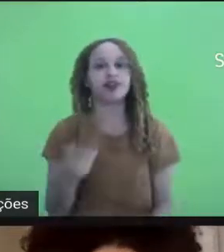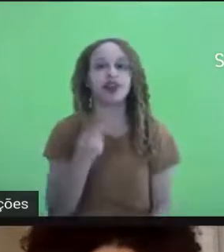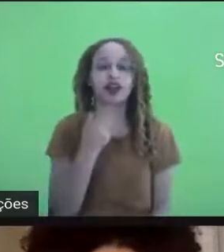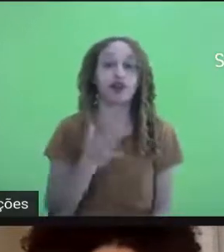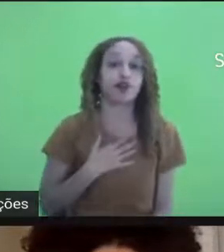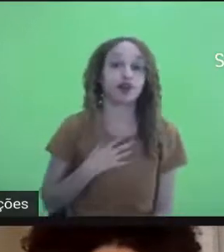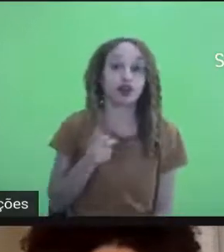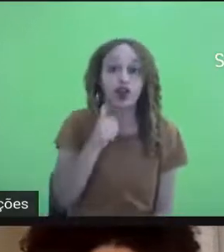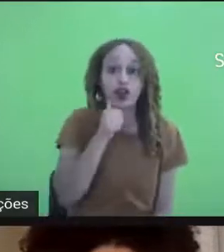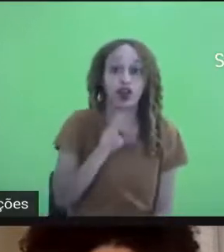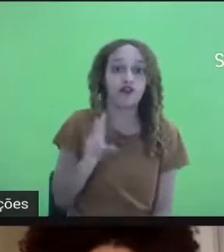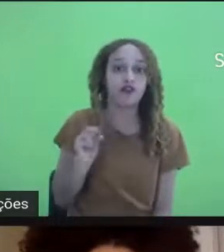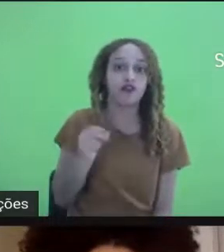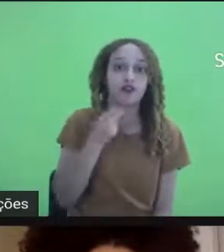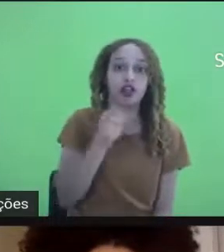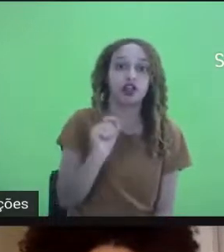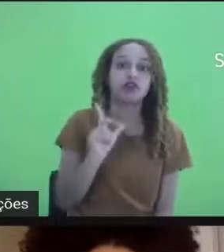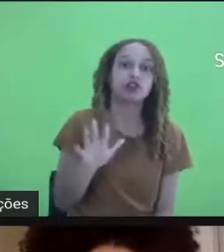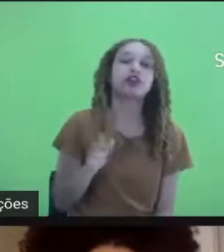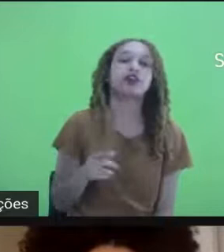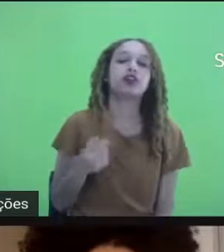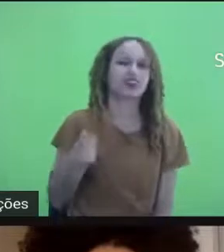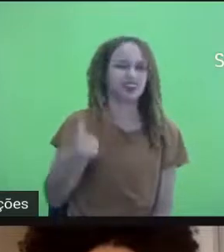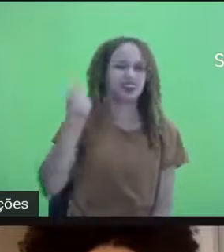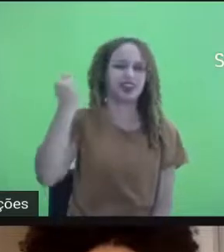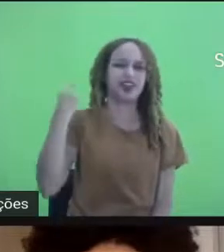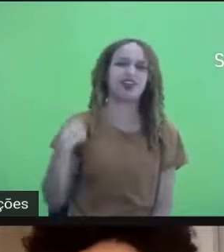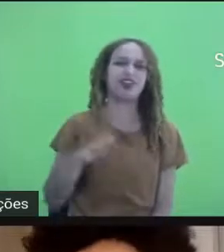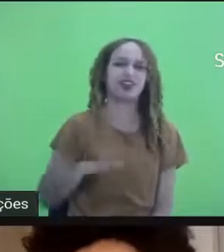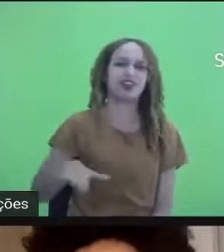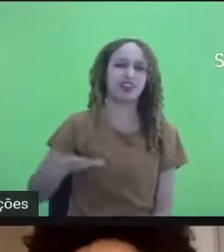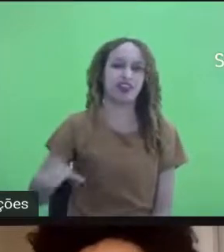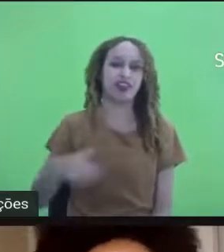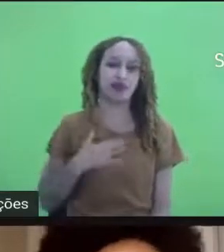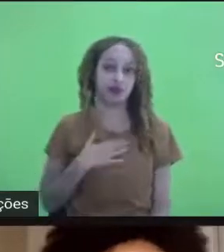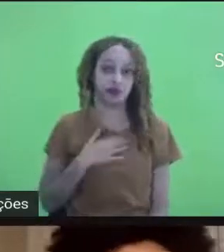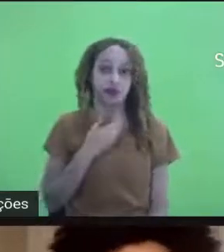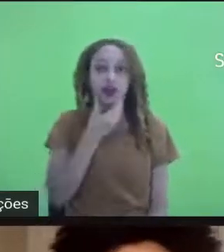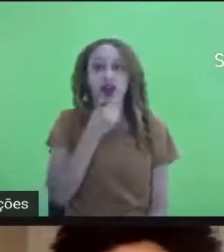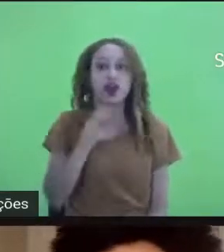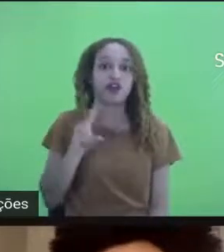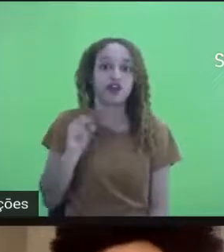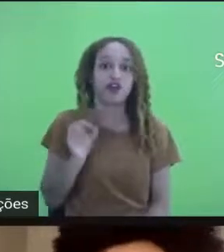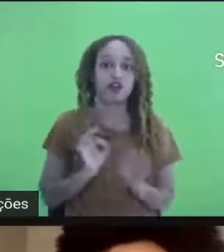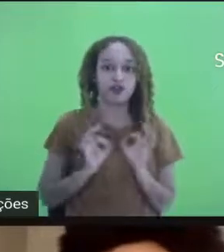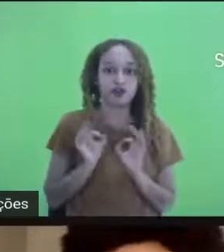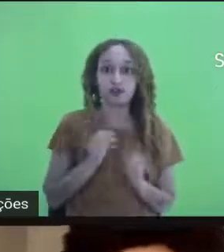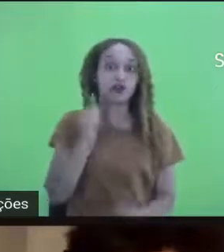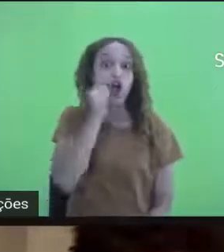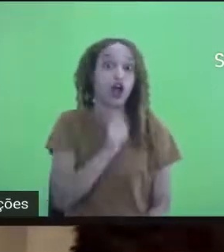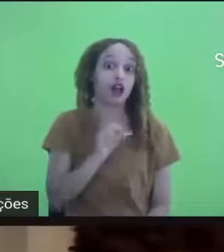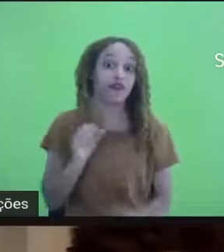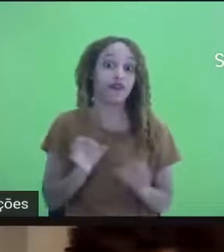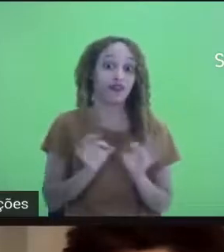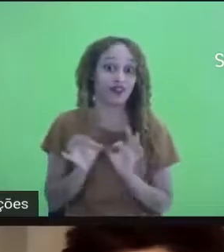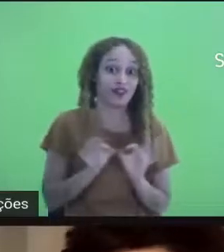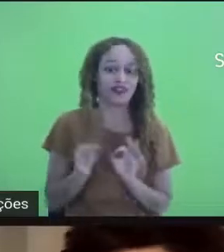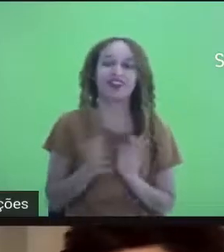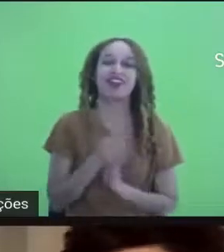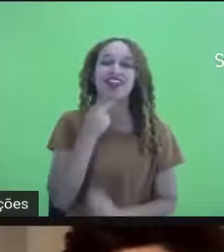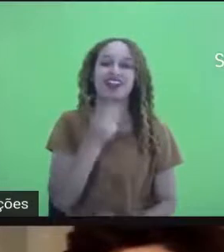avó. Quando a gente era criança, minha avó se arrumava para ir pagar conta, para ir no banco, para ir comprar alguma coisa, falava assim: vamos com a avó na